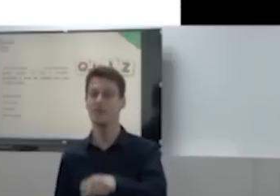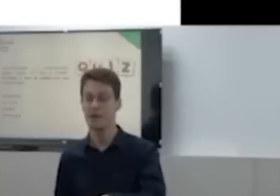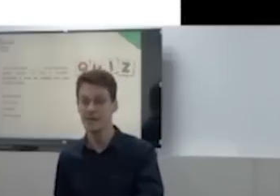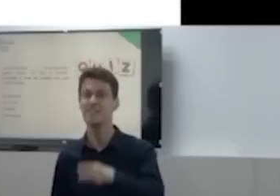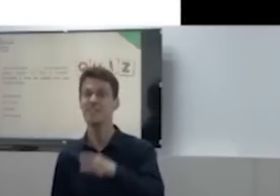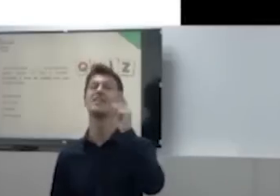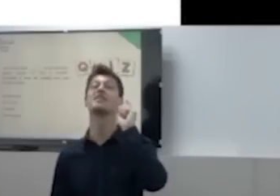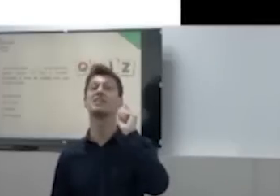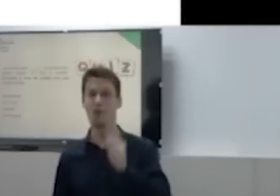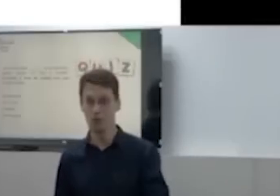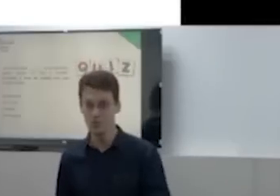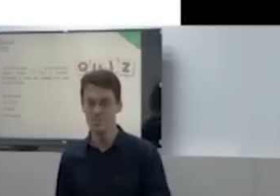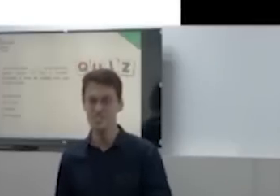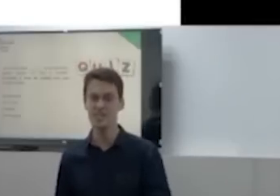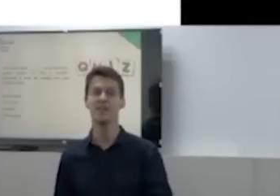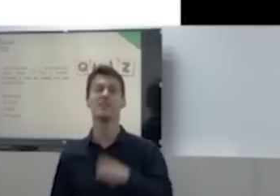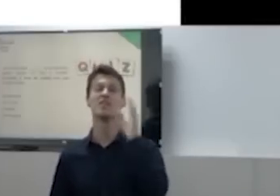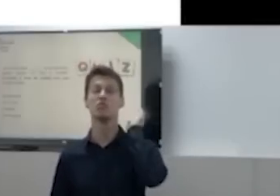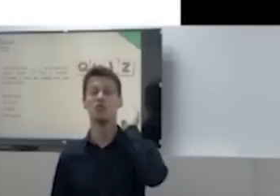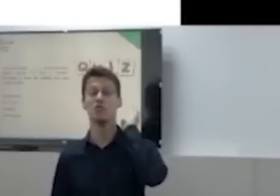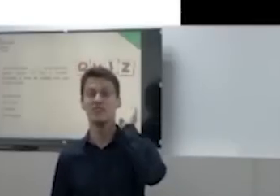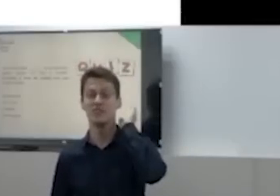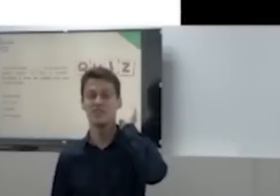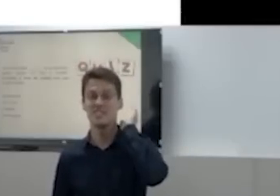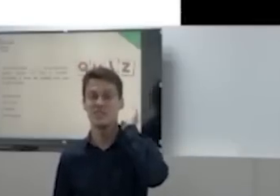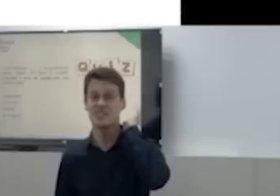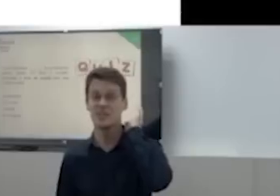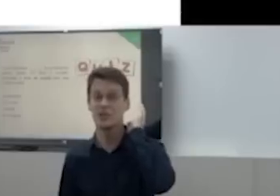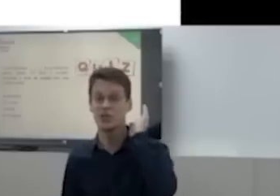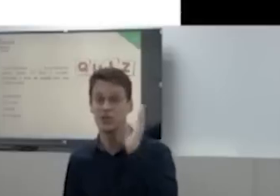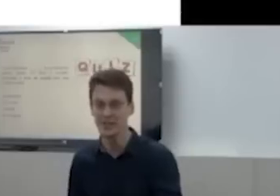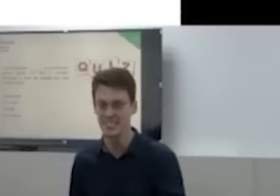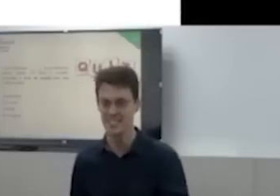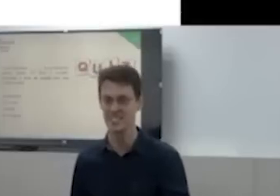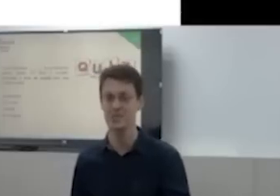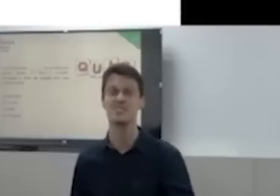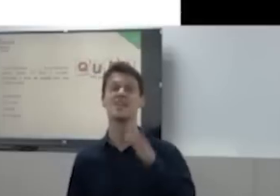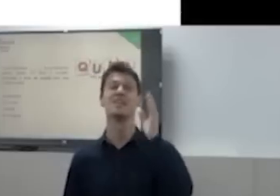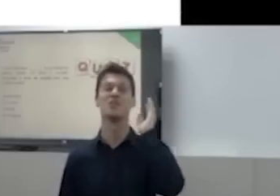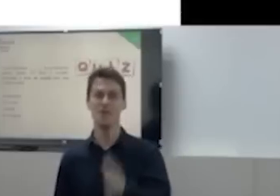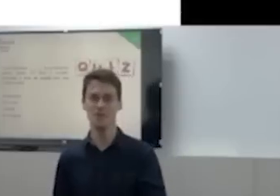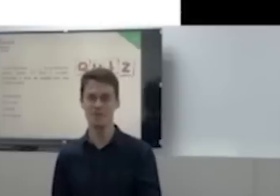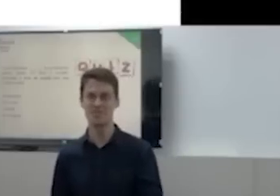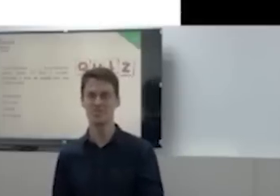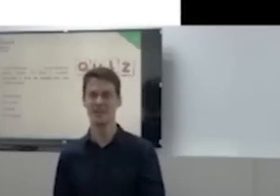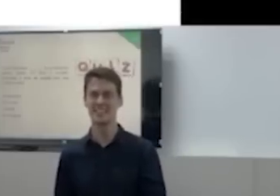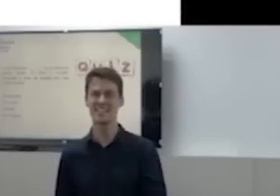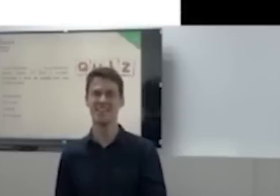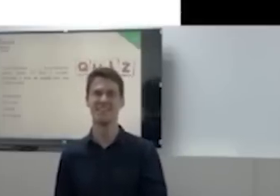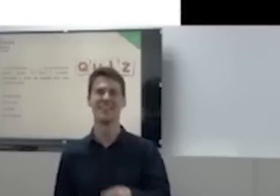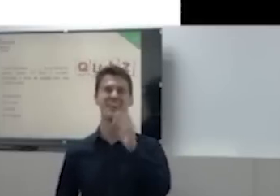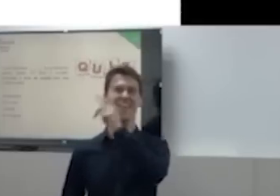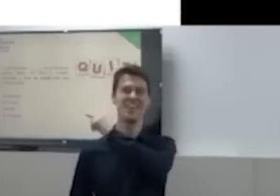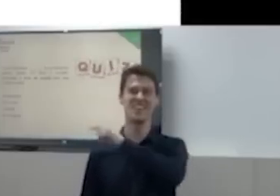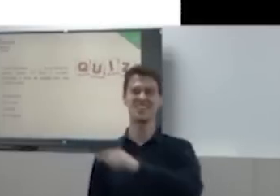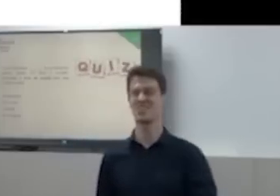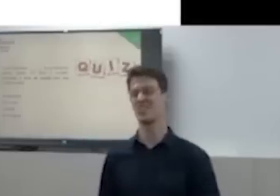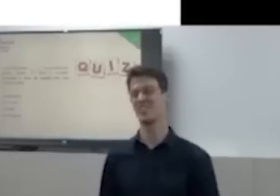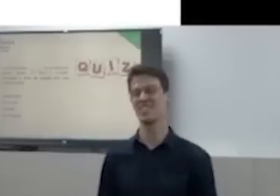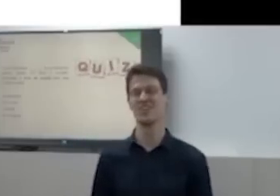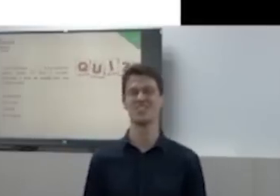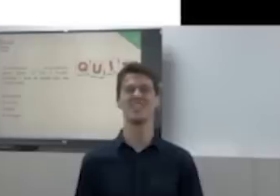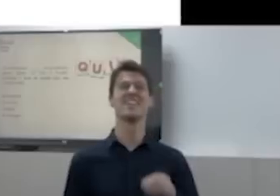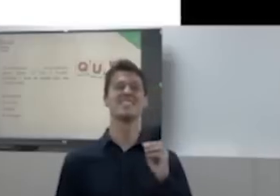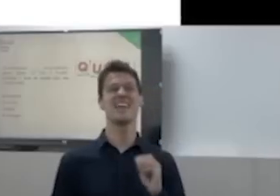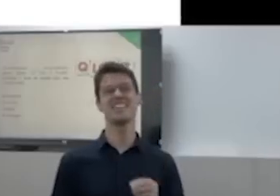te ouvir. Diga pra mãe que eu ouço sim, que eu tô ouvindo, que vocês estão acertando todas as questões. Então vamos para mais uma questão? Olha